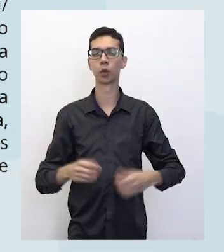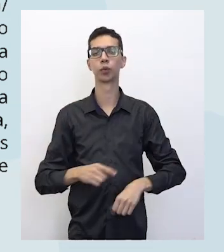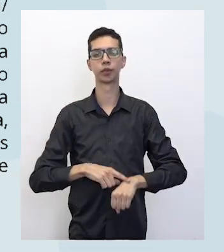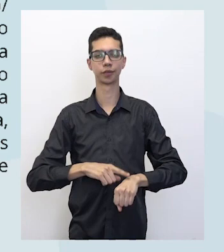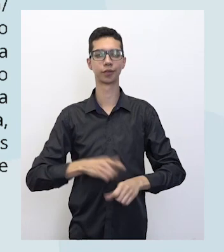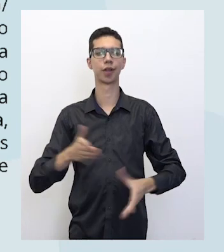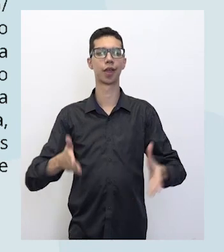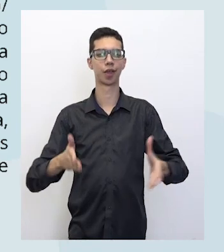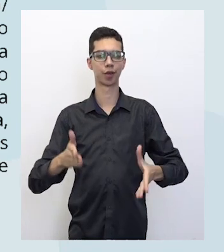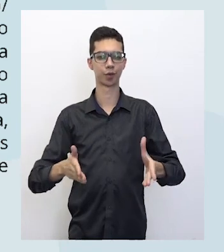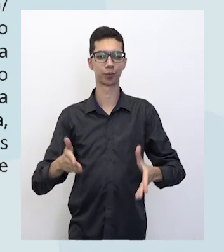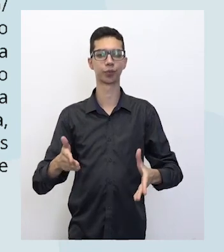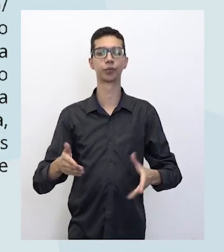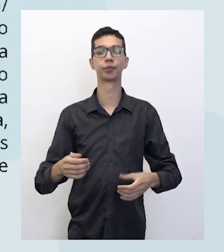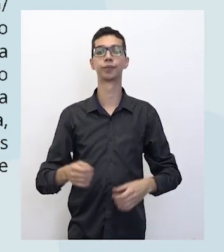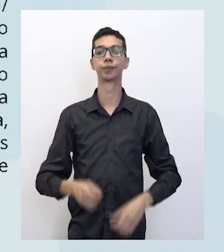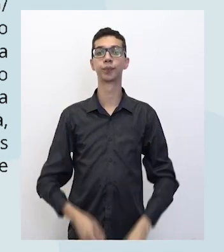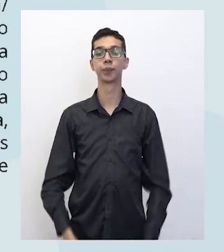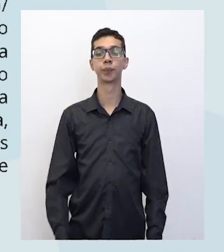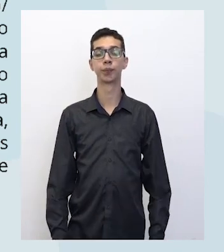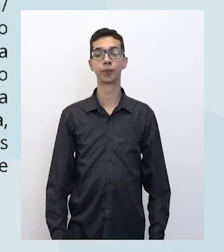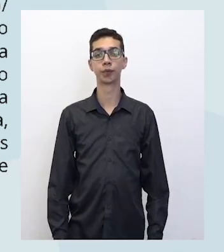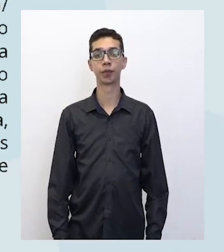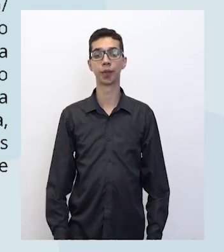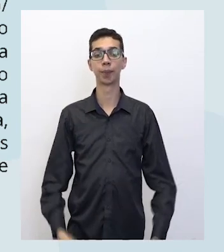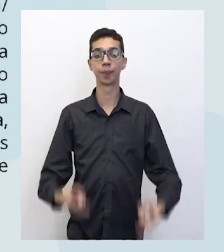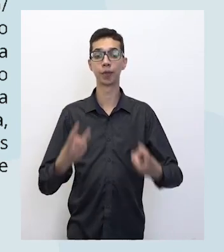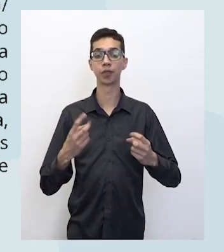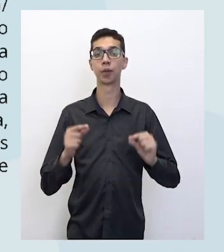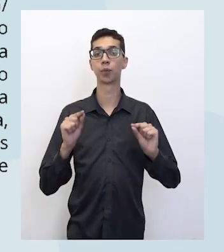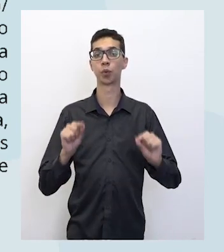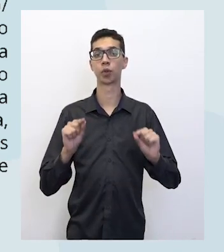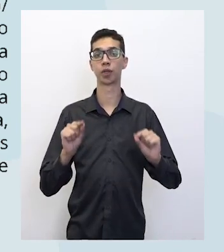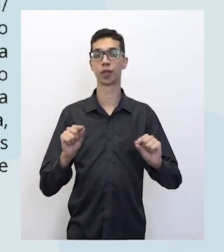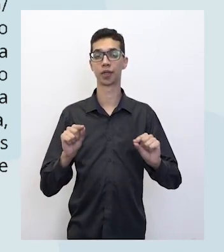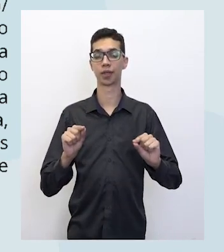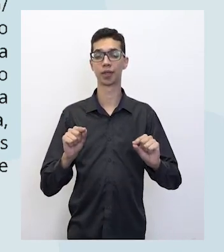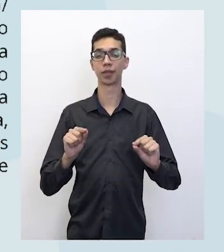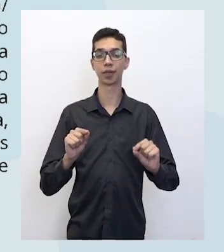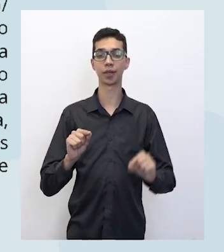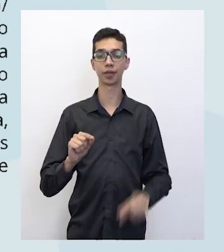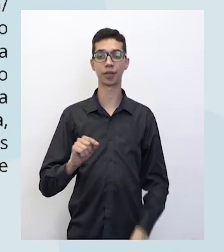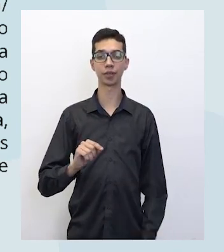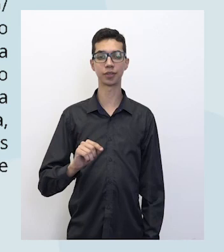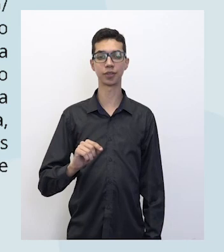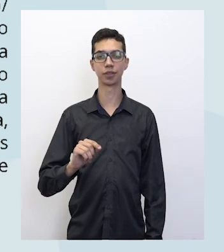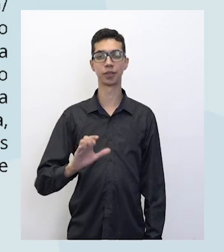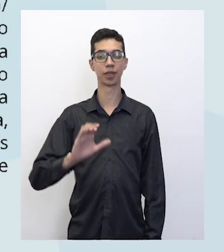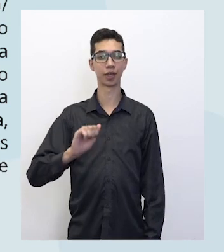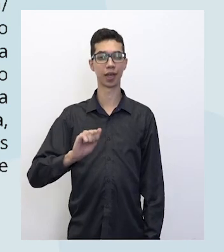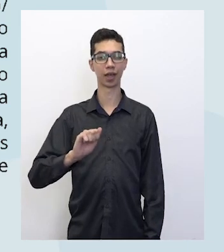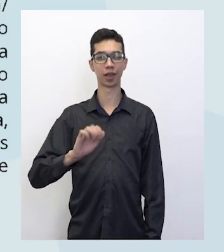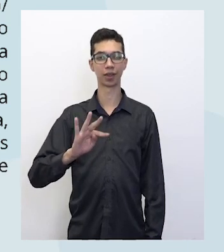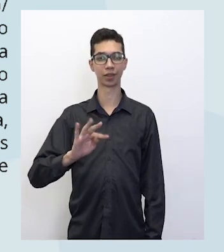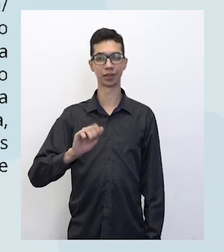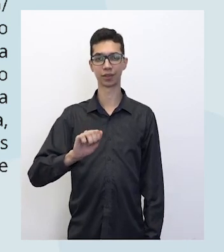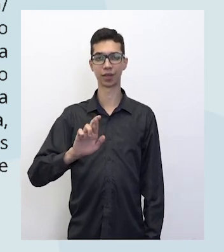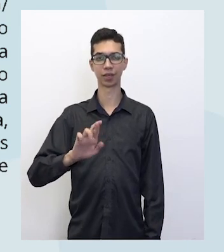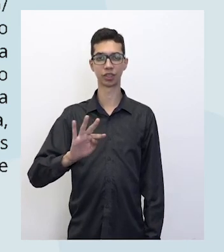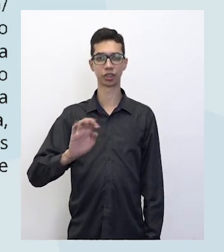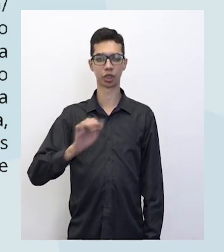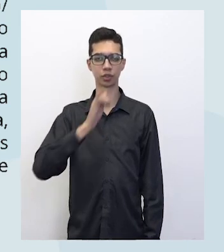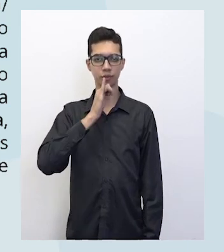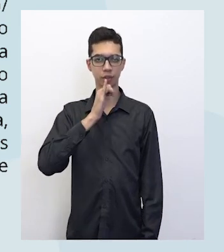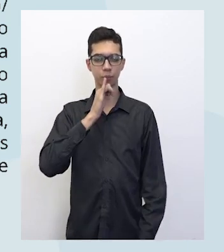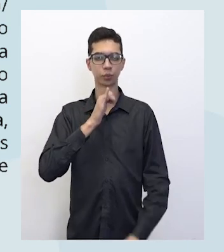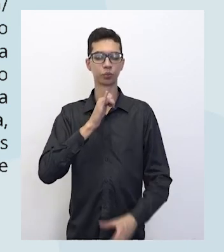gente observa que a catarse, ela é abolida. Não existe esse movimento catártico, tá? Os artistas,